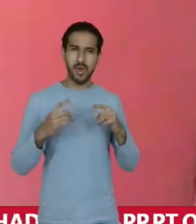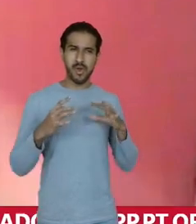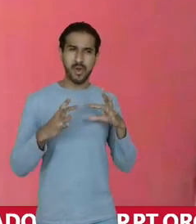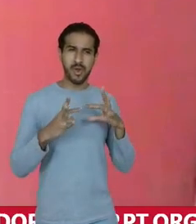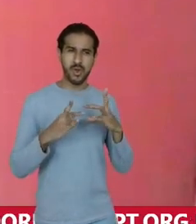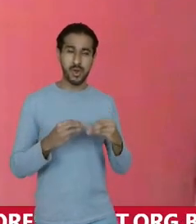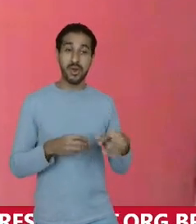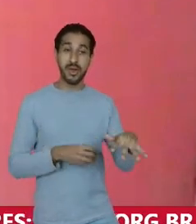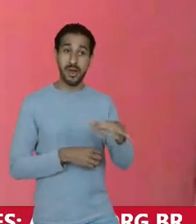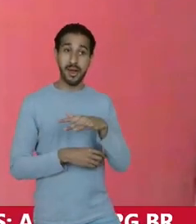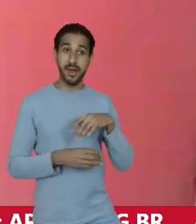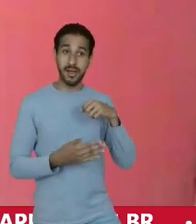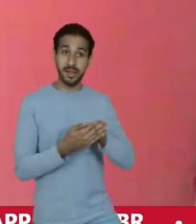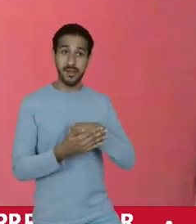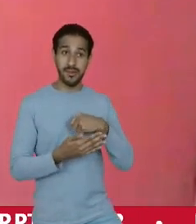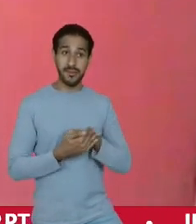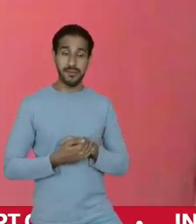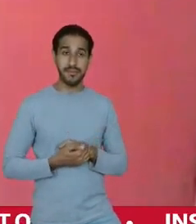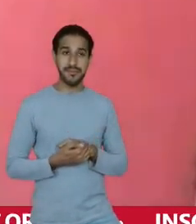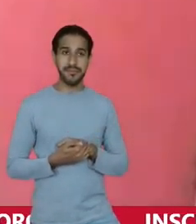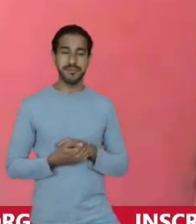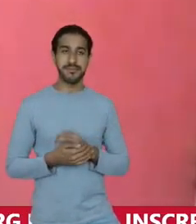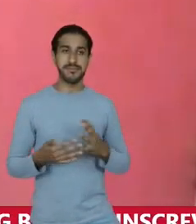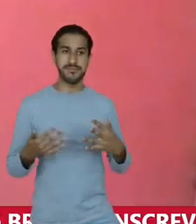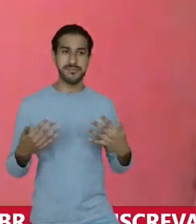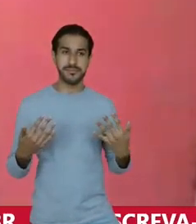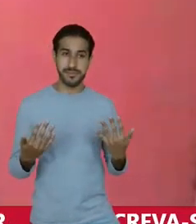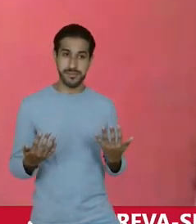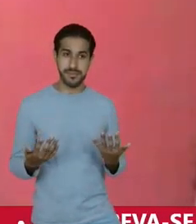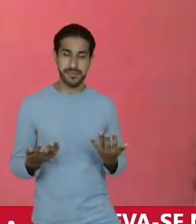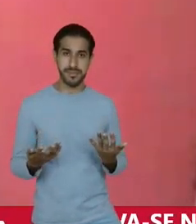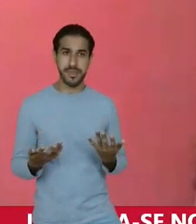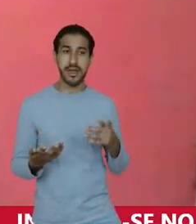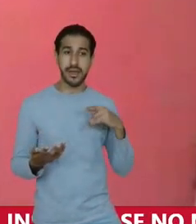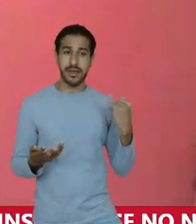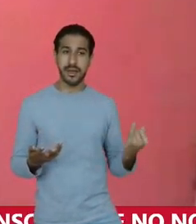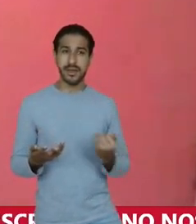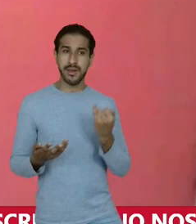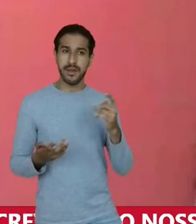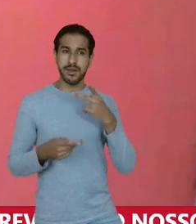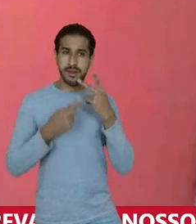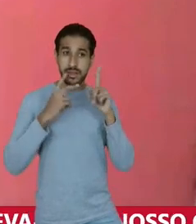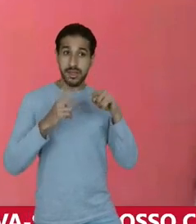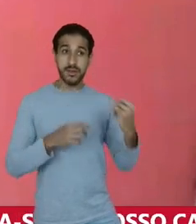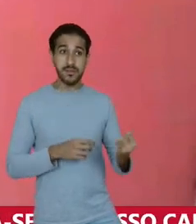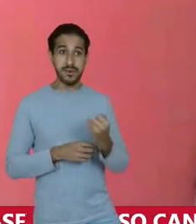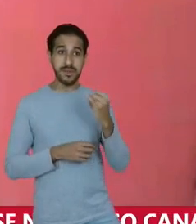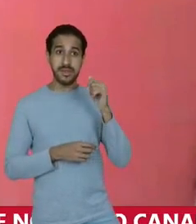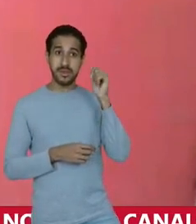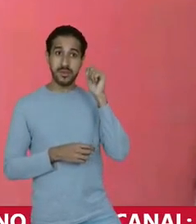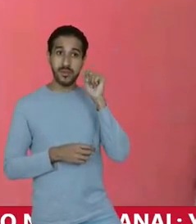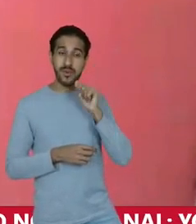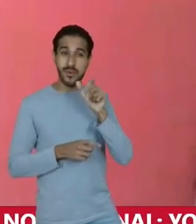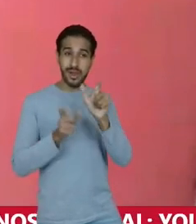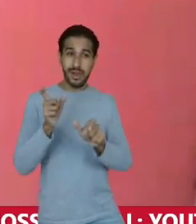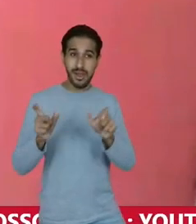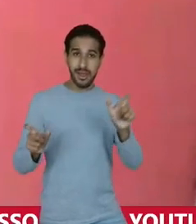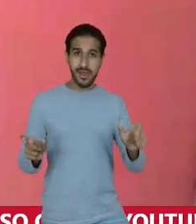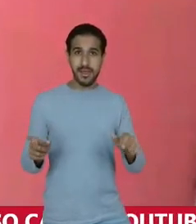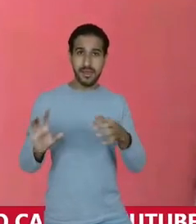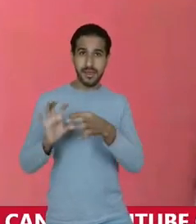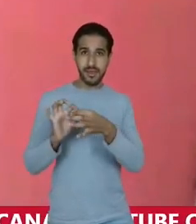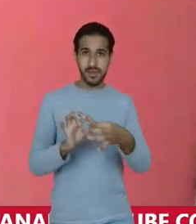para o movimento em si. Então, é importante frisar a importância das mulheres